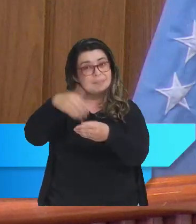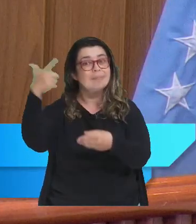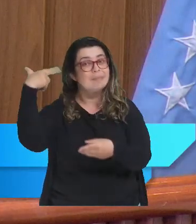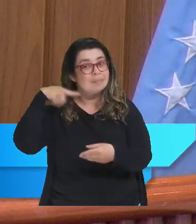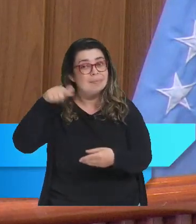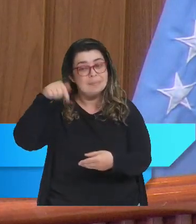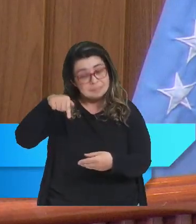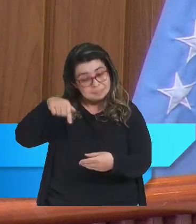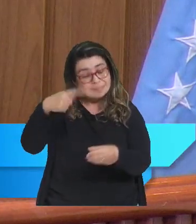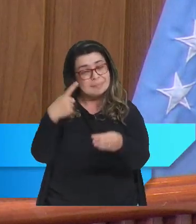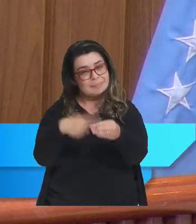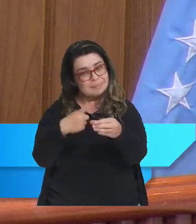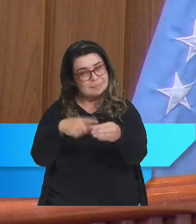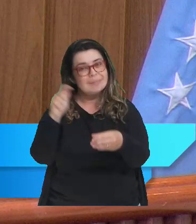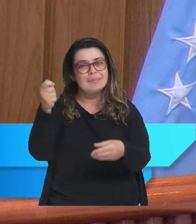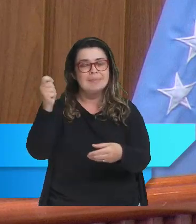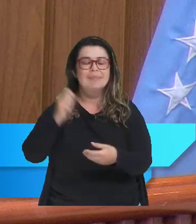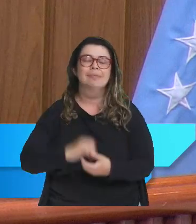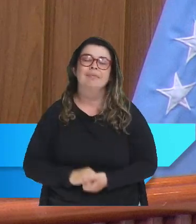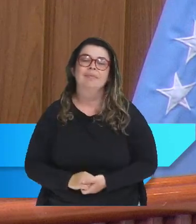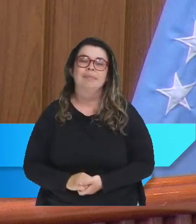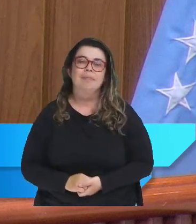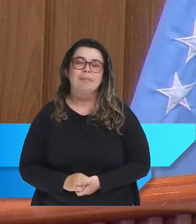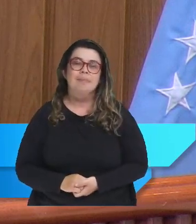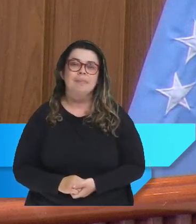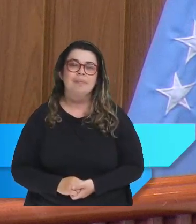cidade, e